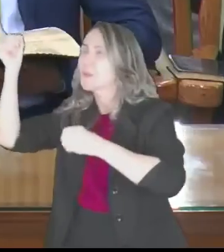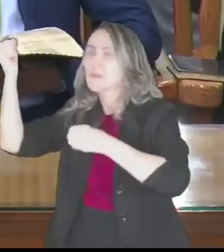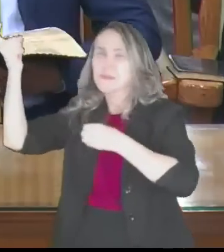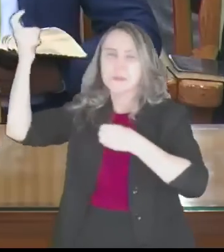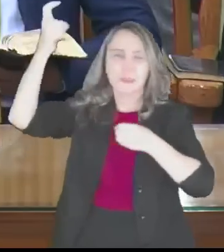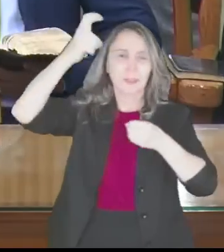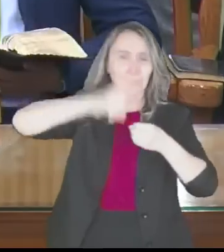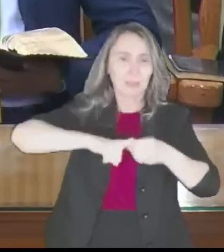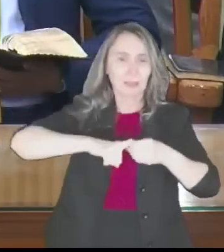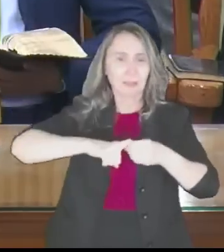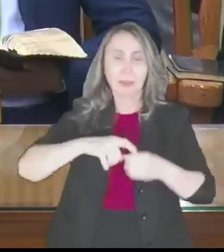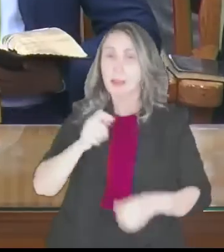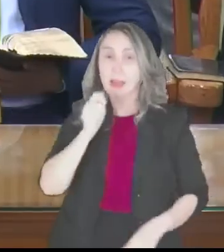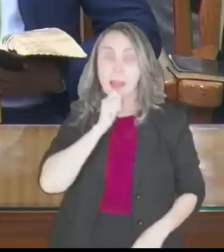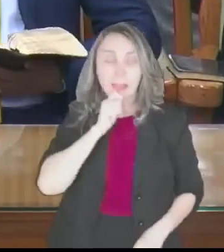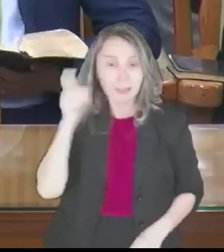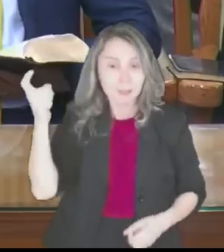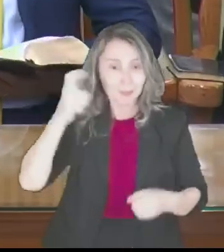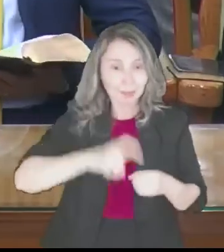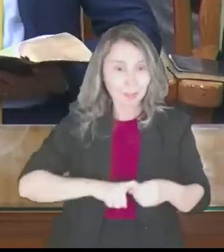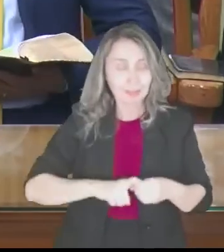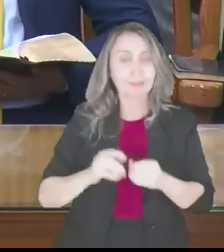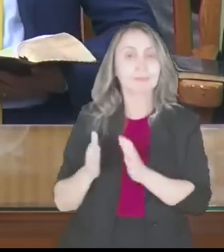não voltar, a candeia vai estar acesa.